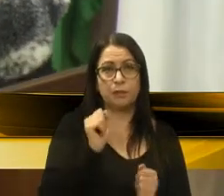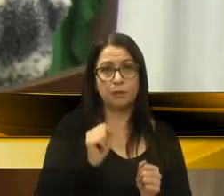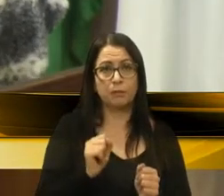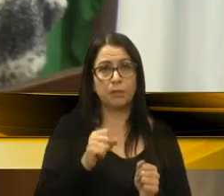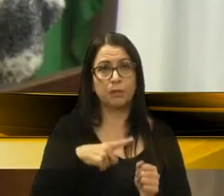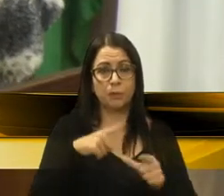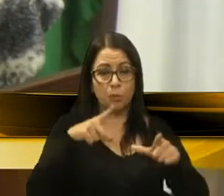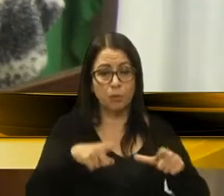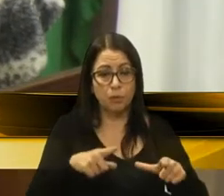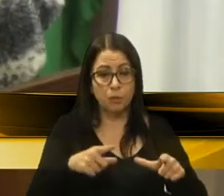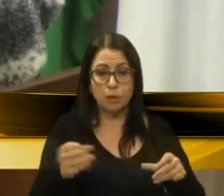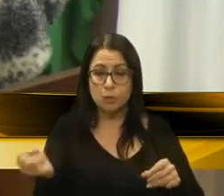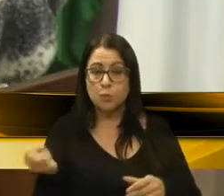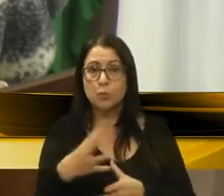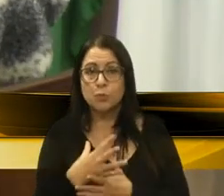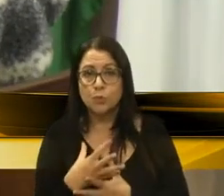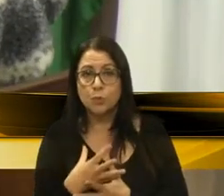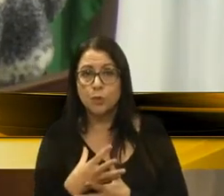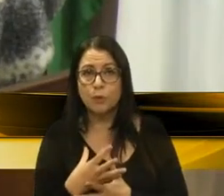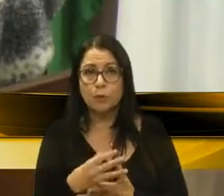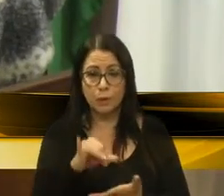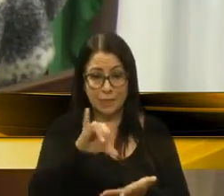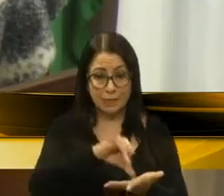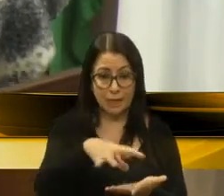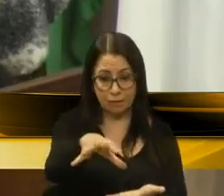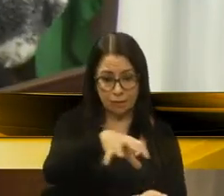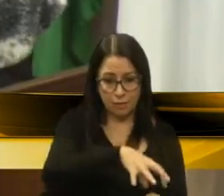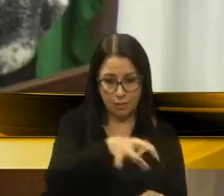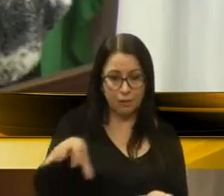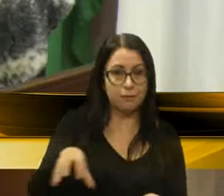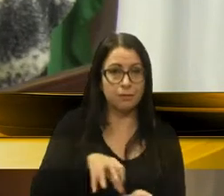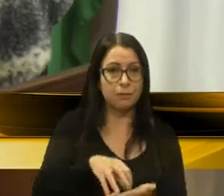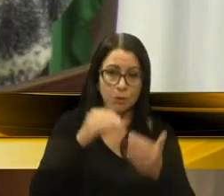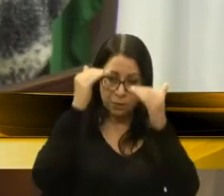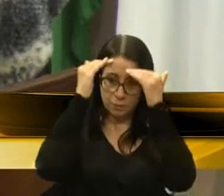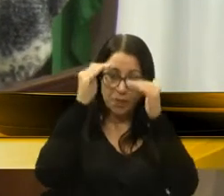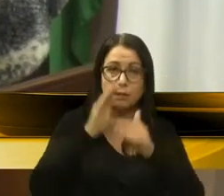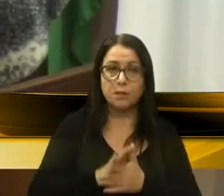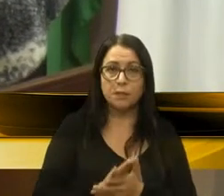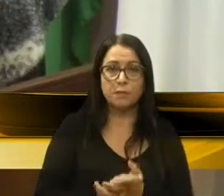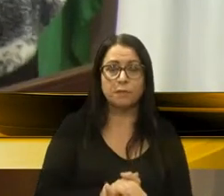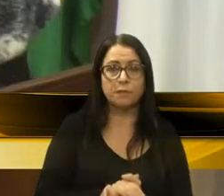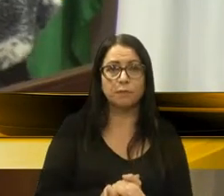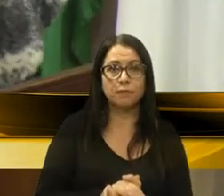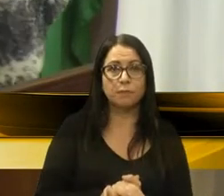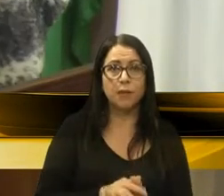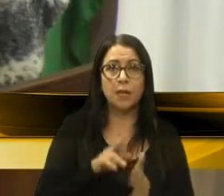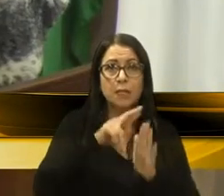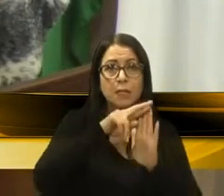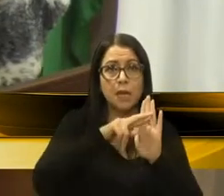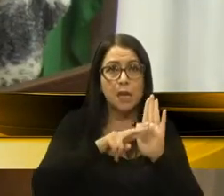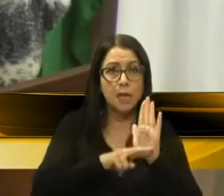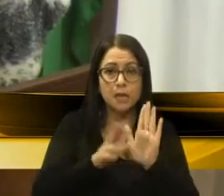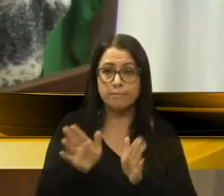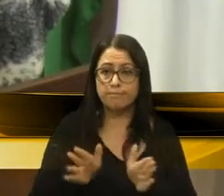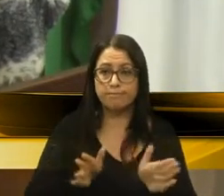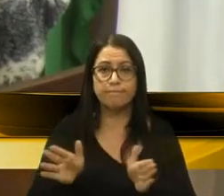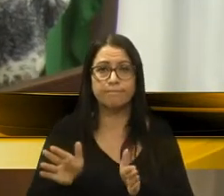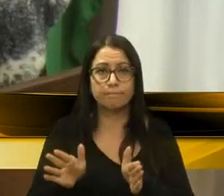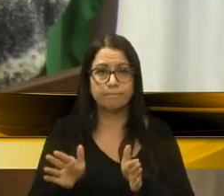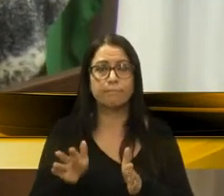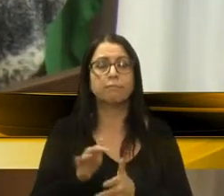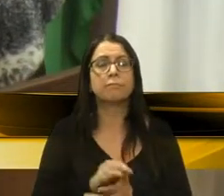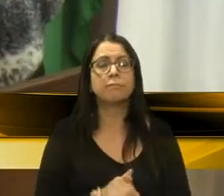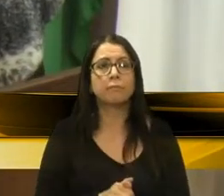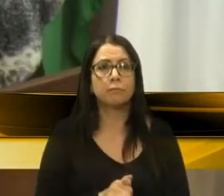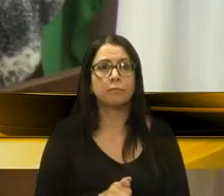um espaço novo, centralizado, já respeitando as regras de mobilidade e